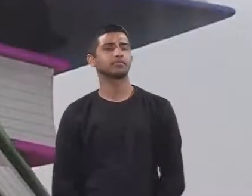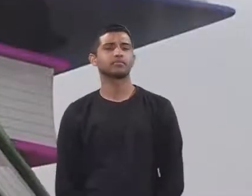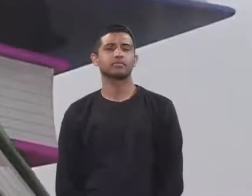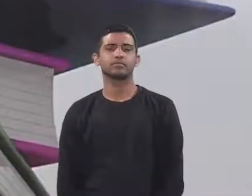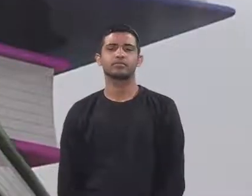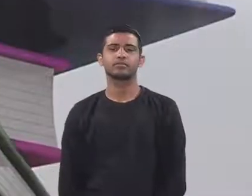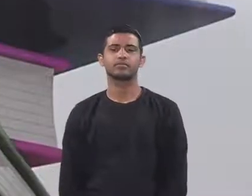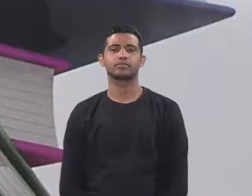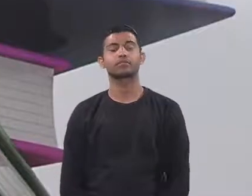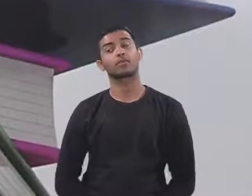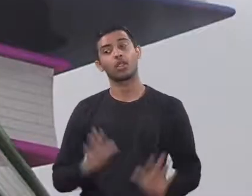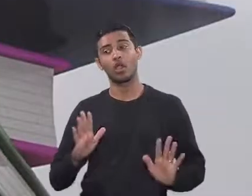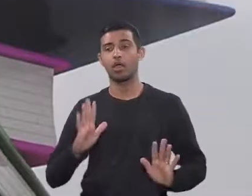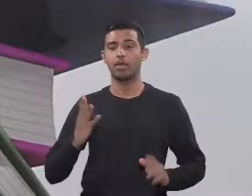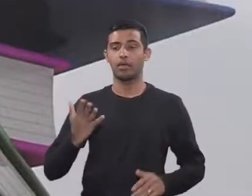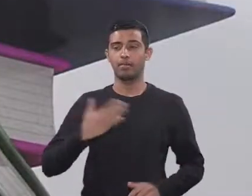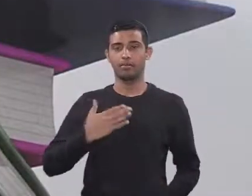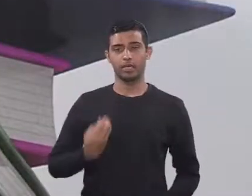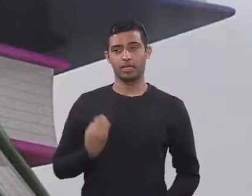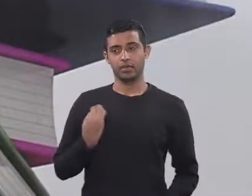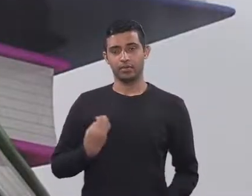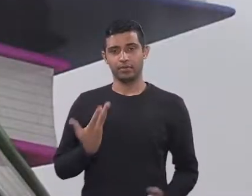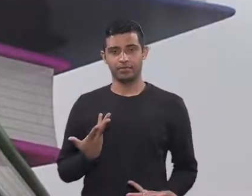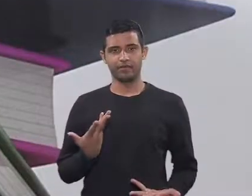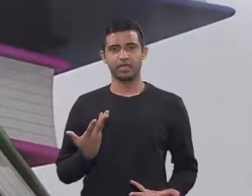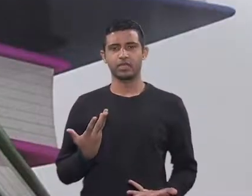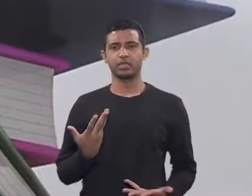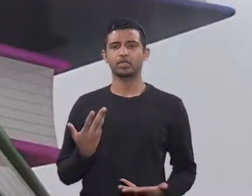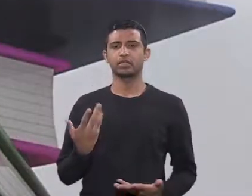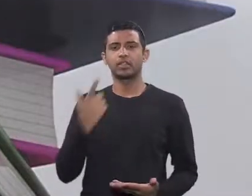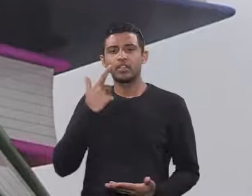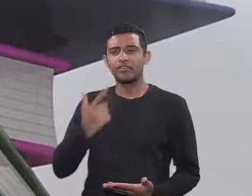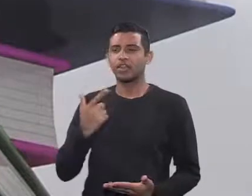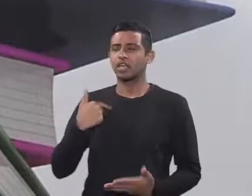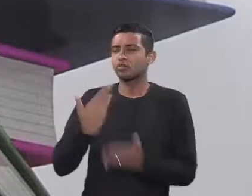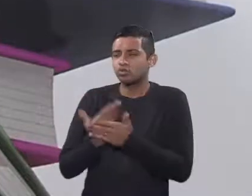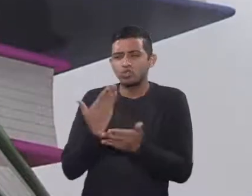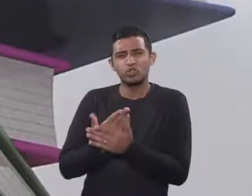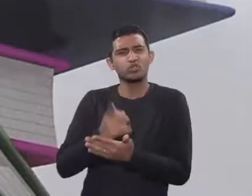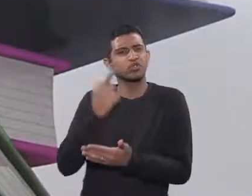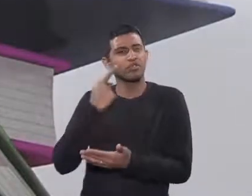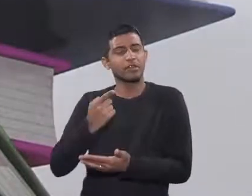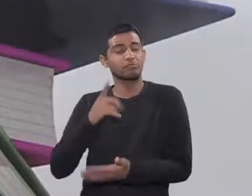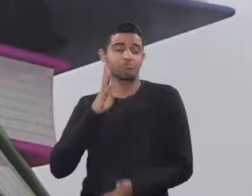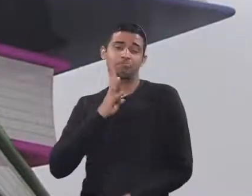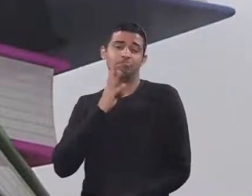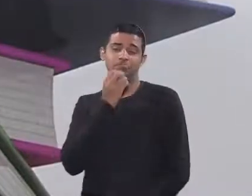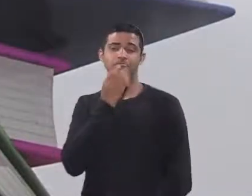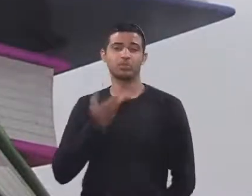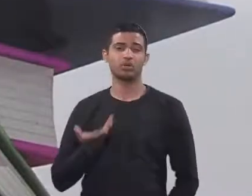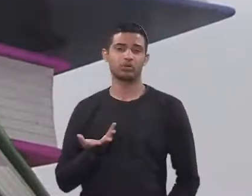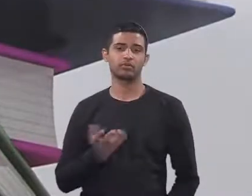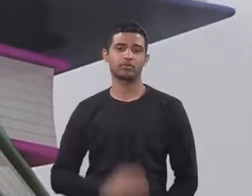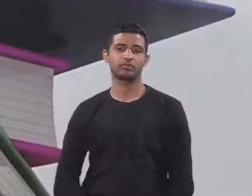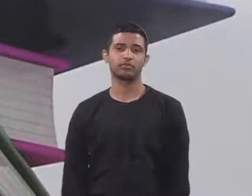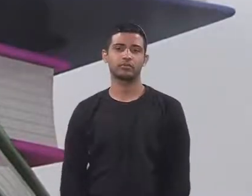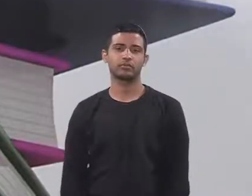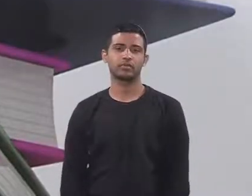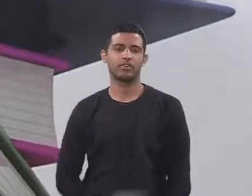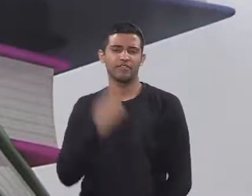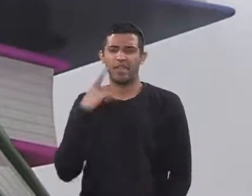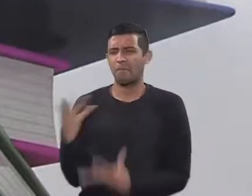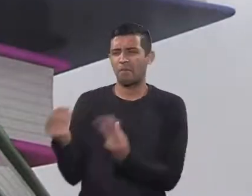Olha, a minha vida, a minha educação, meus estudos foi bem legal. Não tive